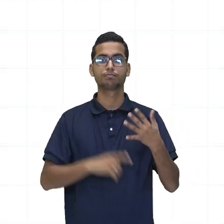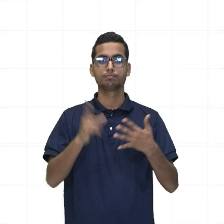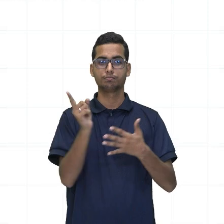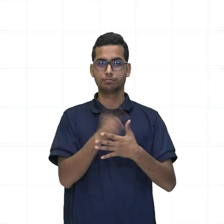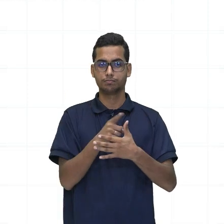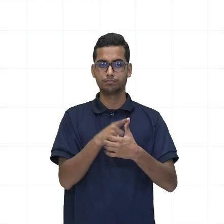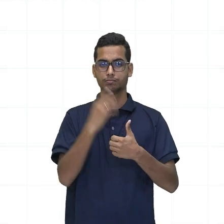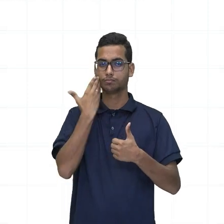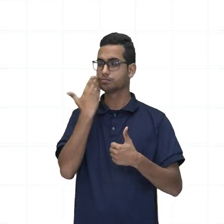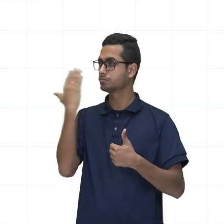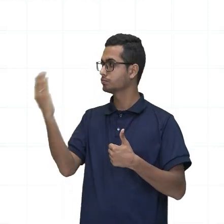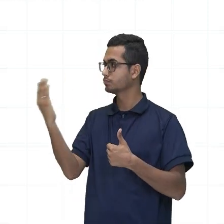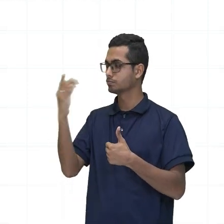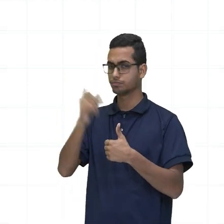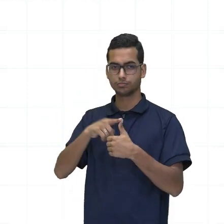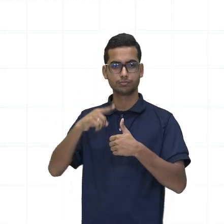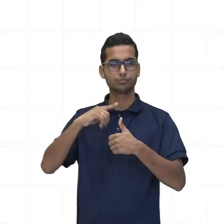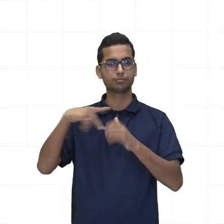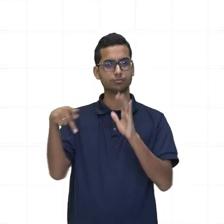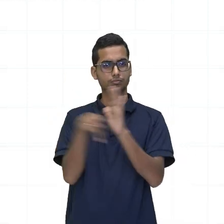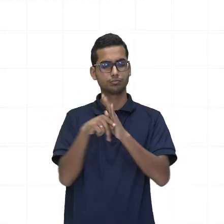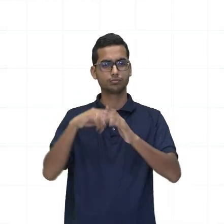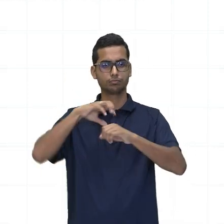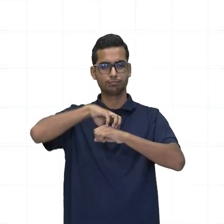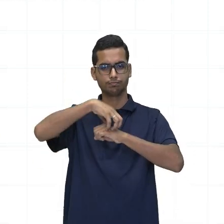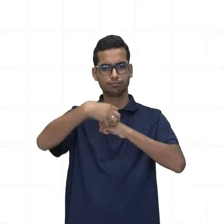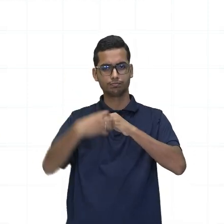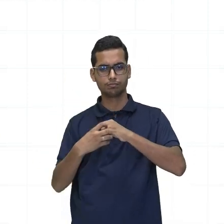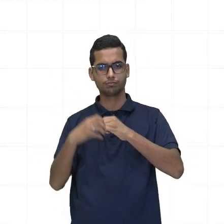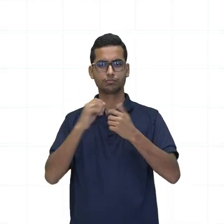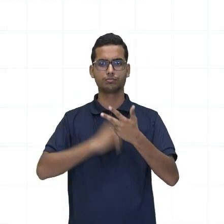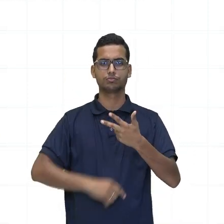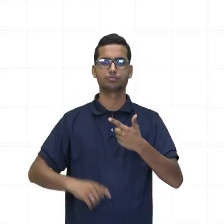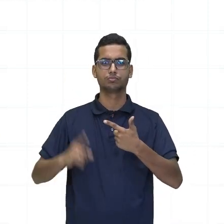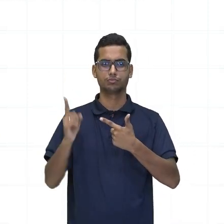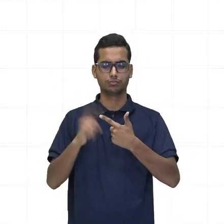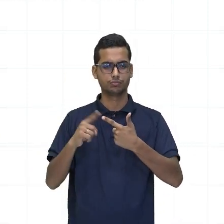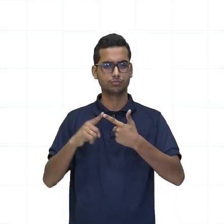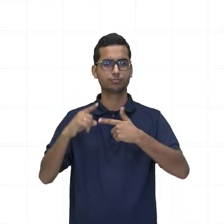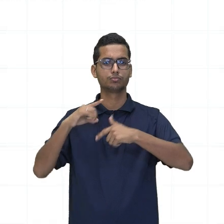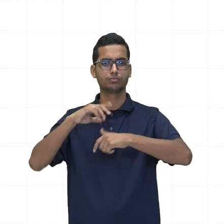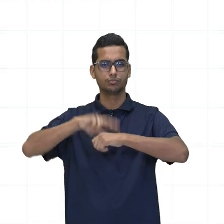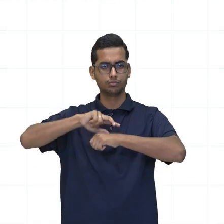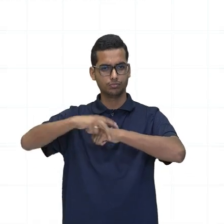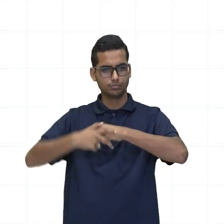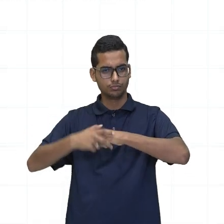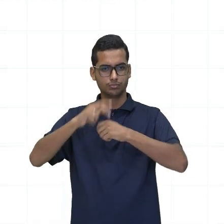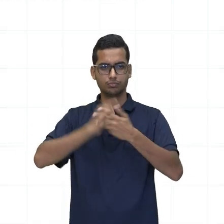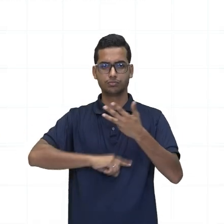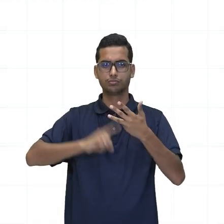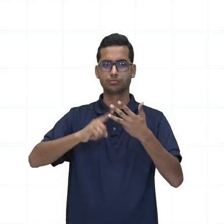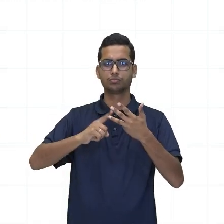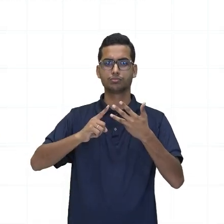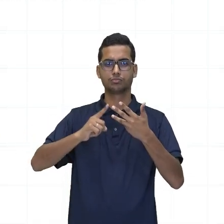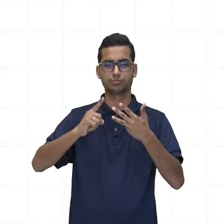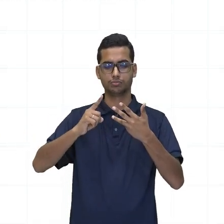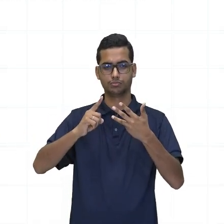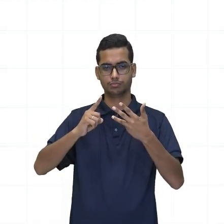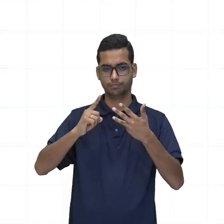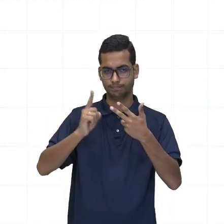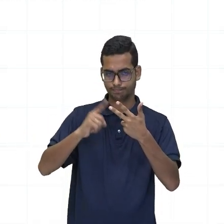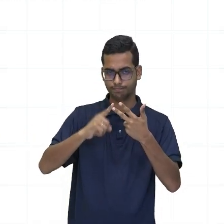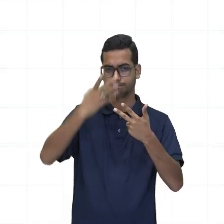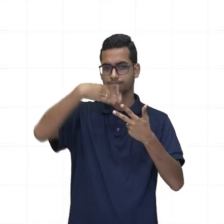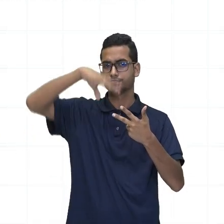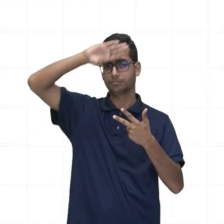chikungunya, a dengue, a febre do Vale do Rift, febre amarela e zika. Todas essas são bem conhecidas,